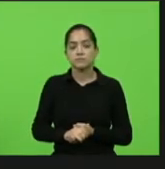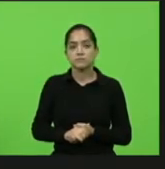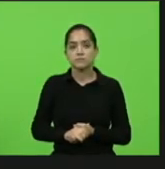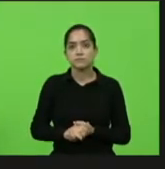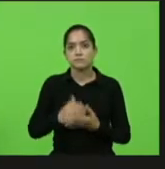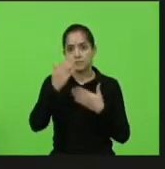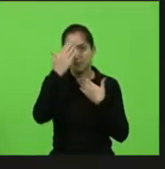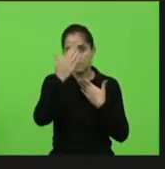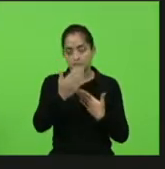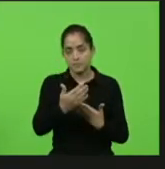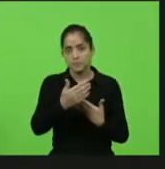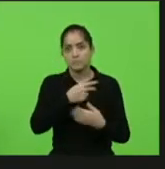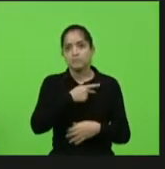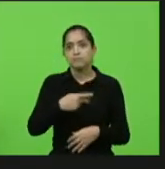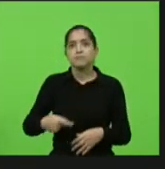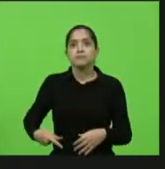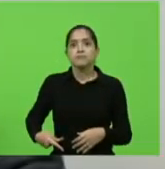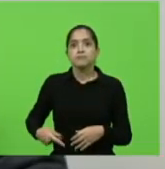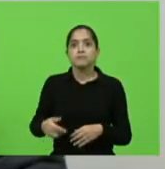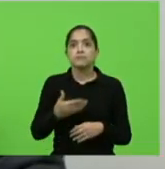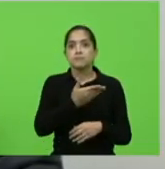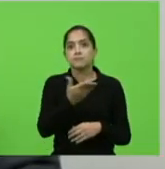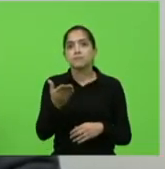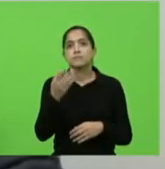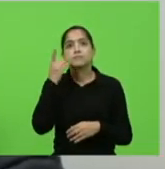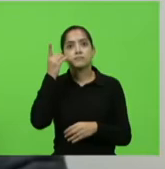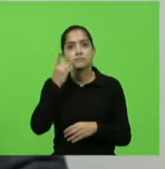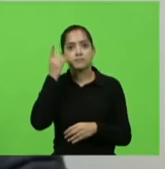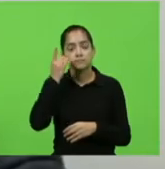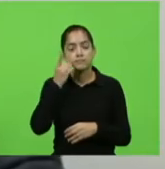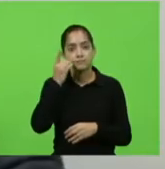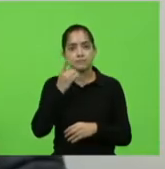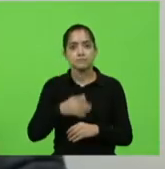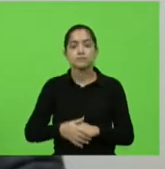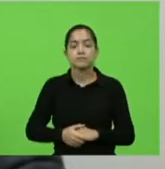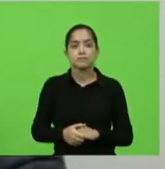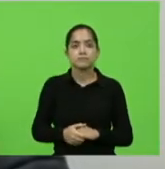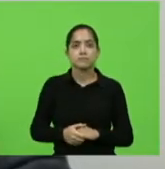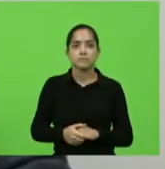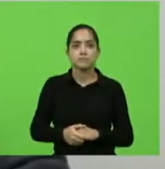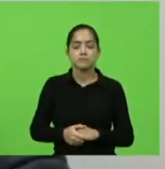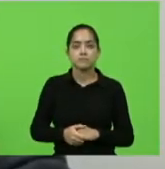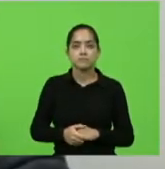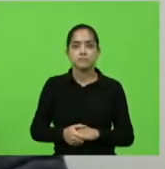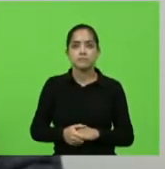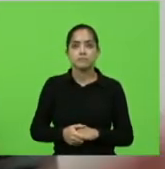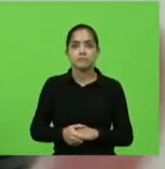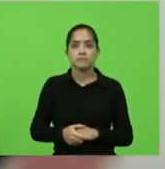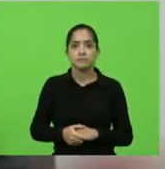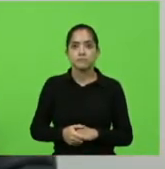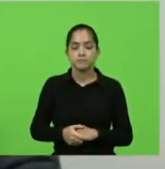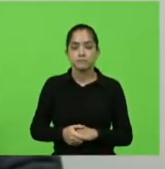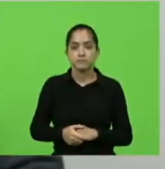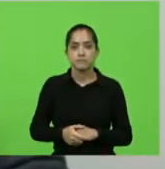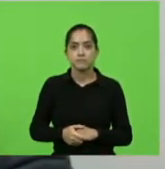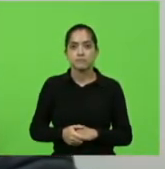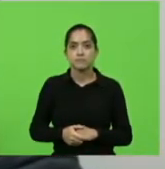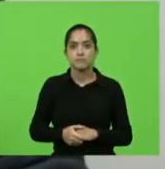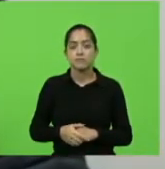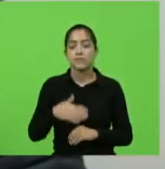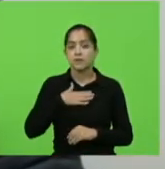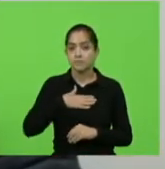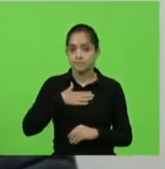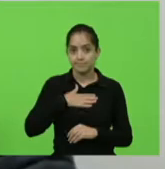Obrigado, senhor presidente, senhores deputados, deputadas. Da mesma forma, desejar